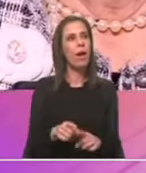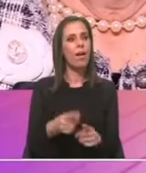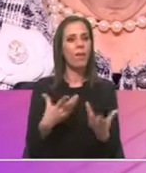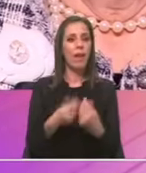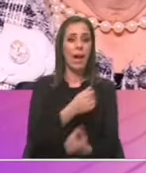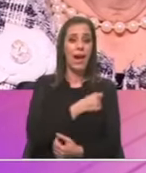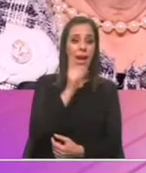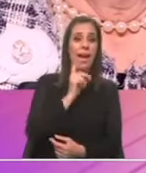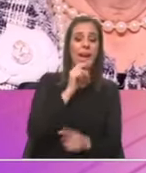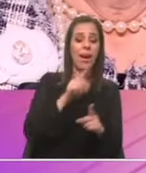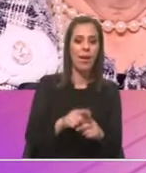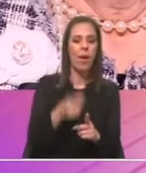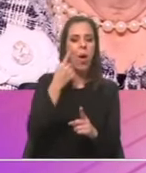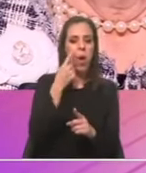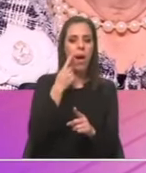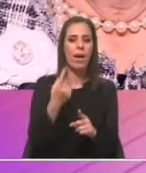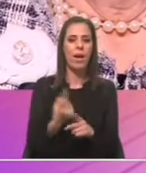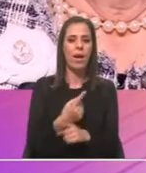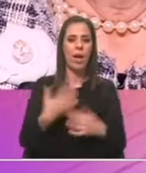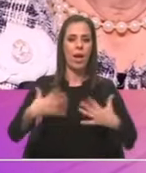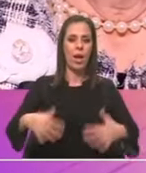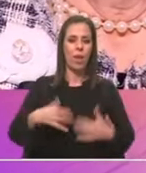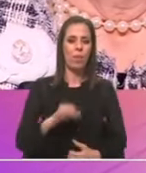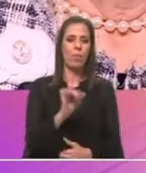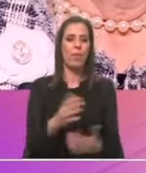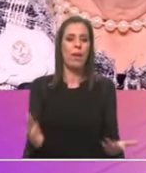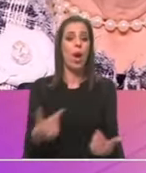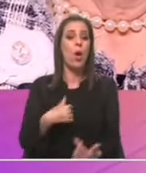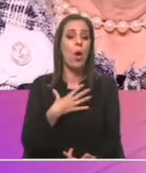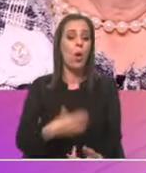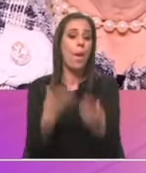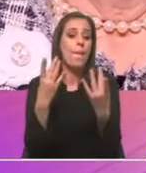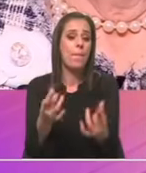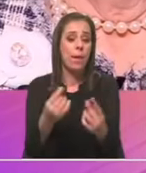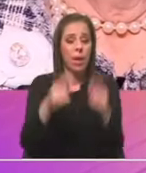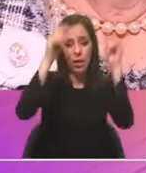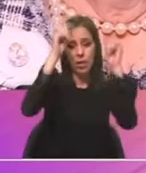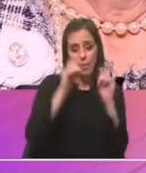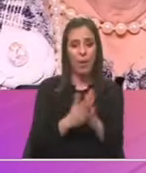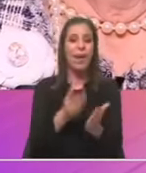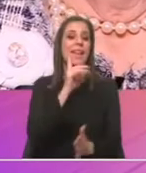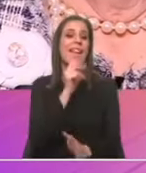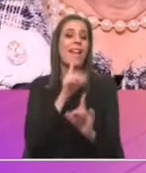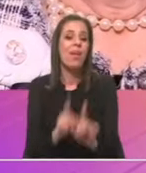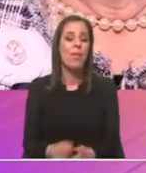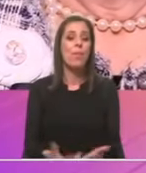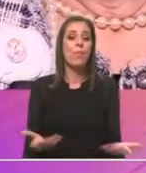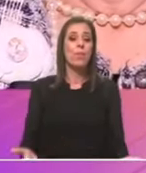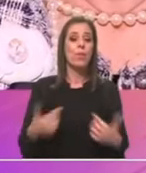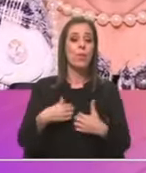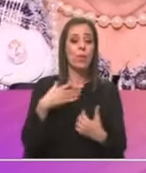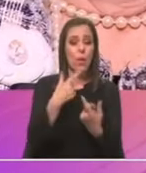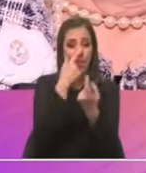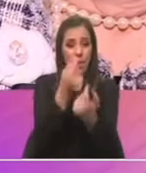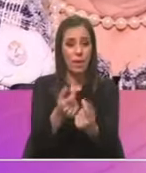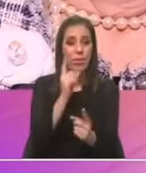para casa da avó e experimentar as roupas dela e eu gosto de brincar com os chapéus e carteiras da avó o que eu sou mais